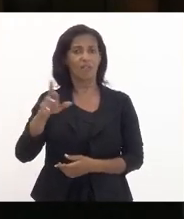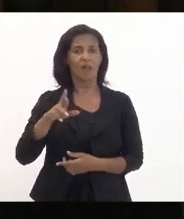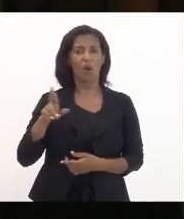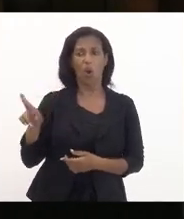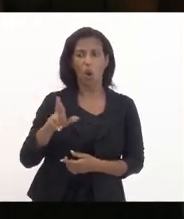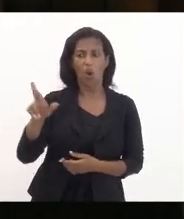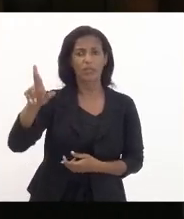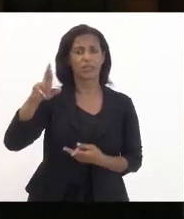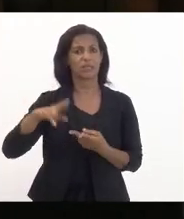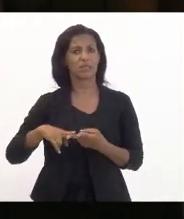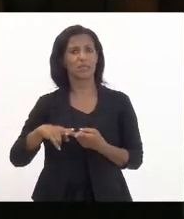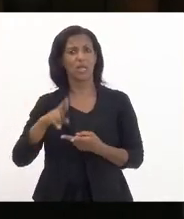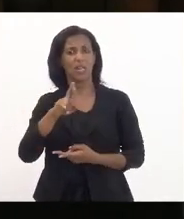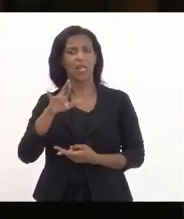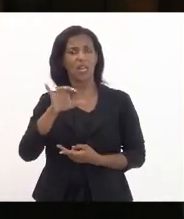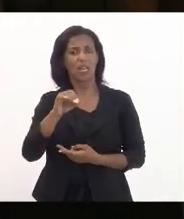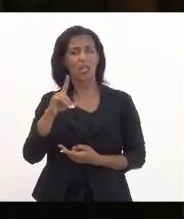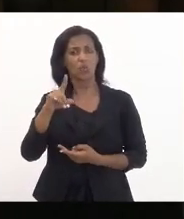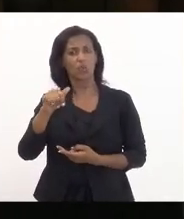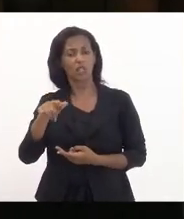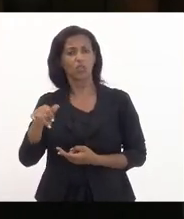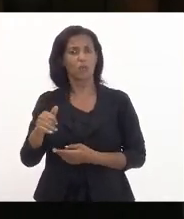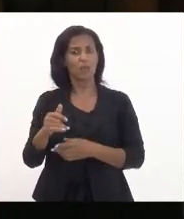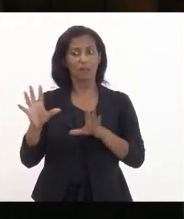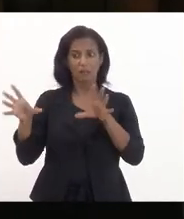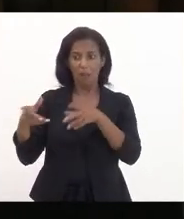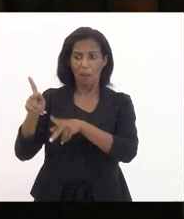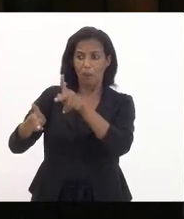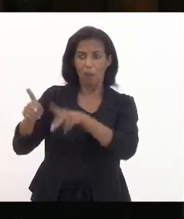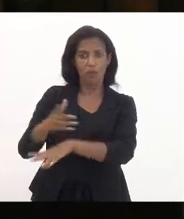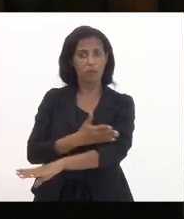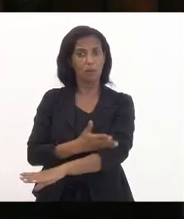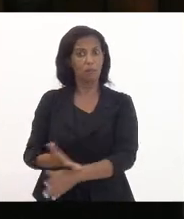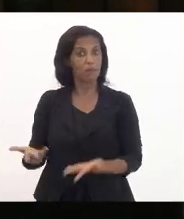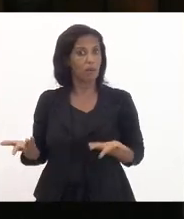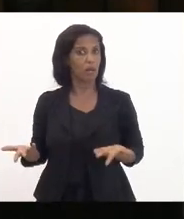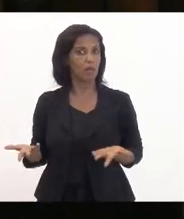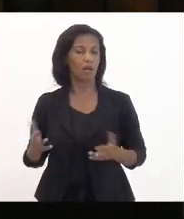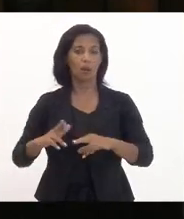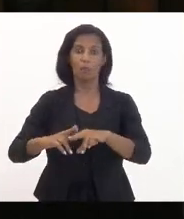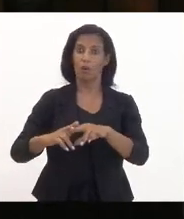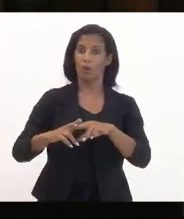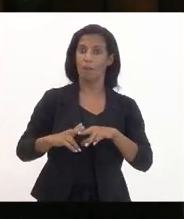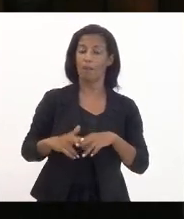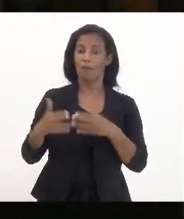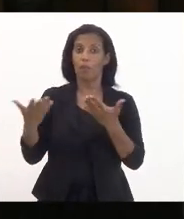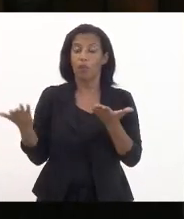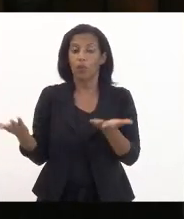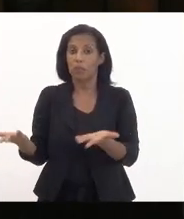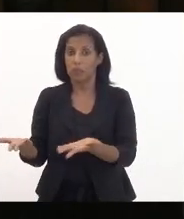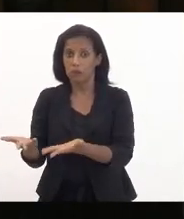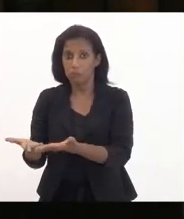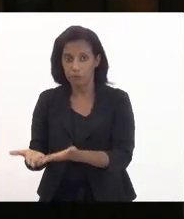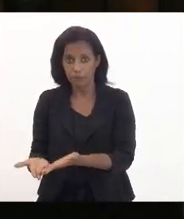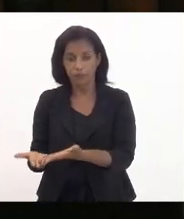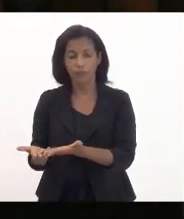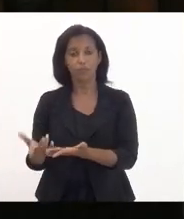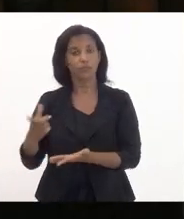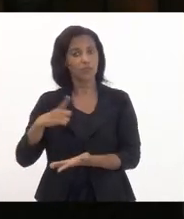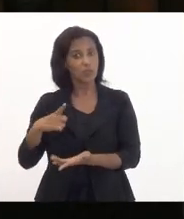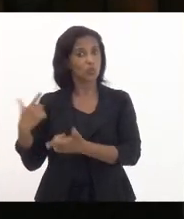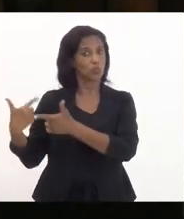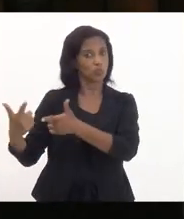Rocinha, que tem uma população eminentemente branca, mas não por isso não estão sujeitos às